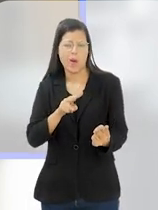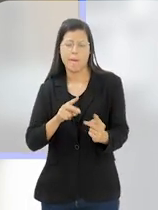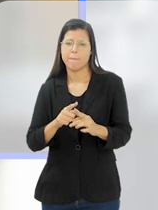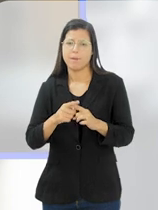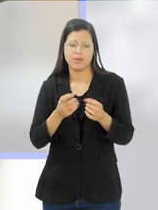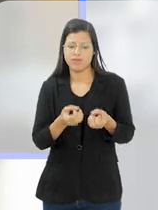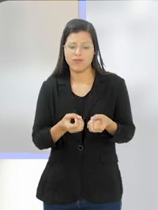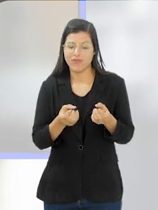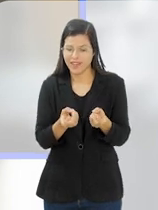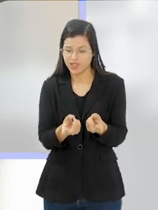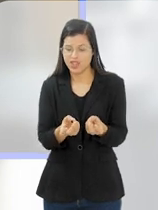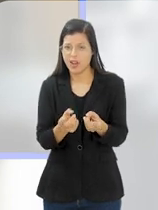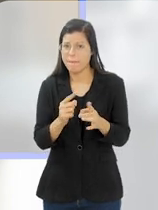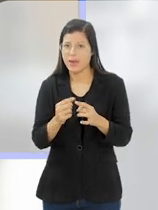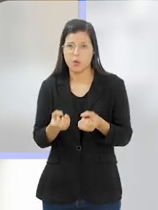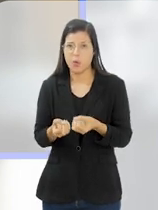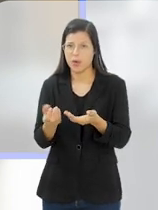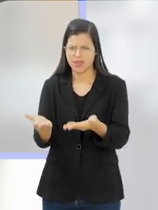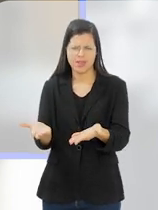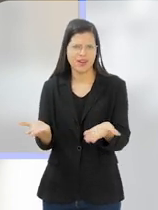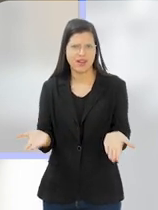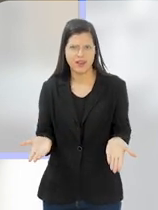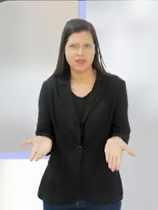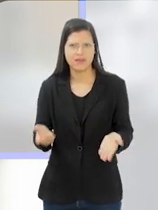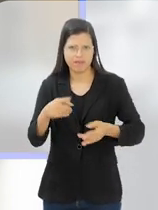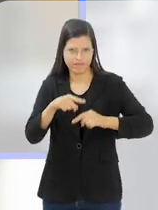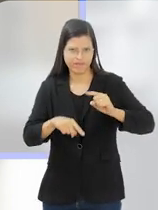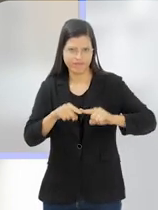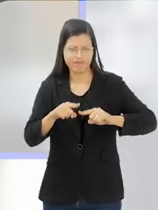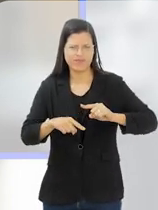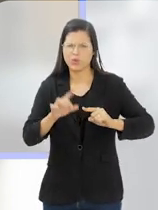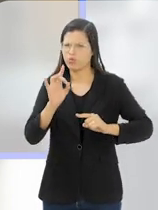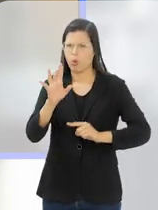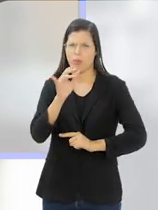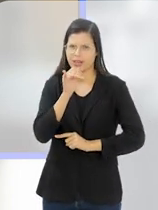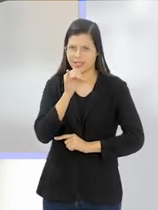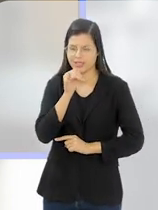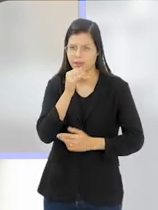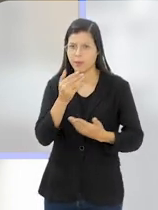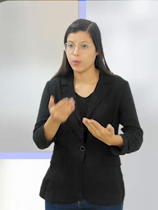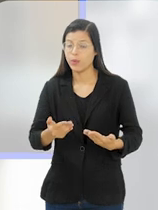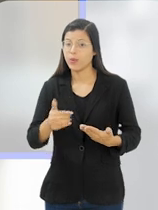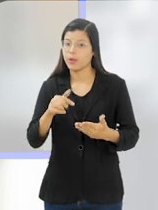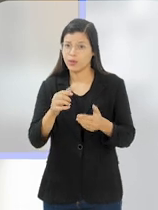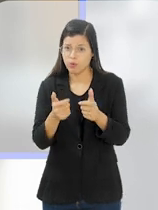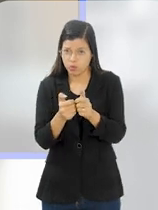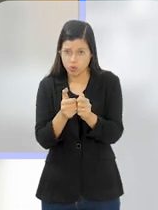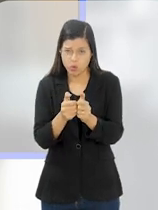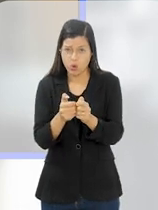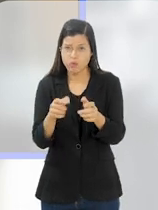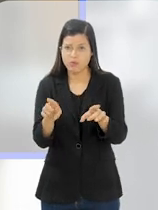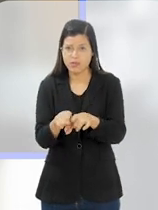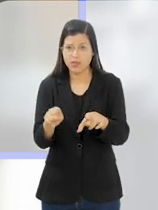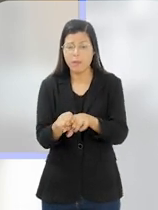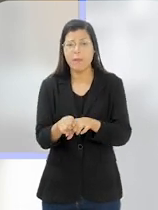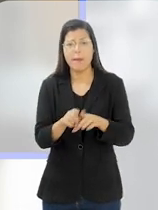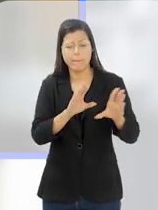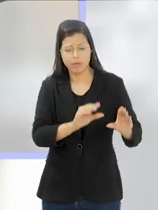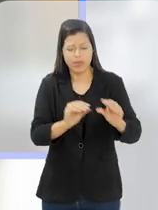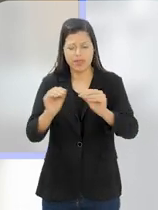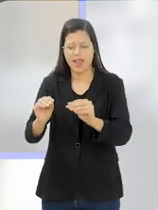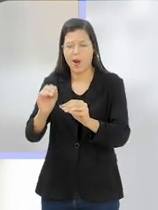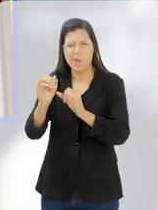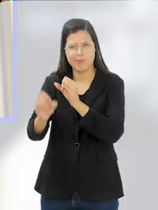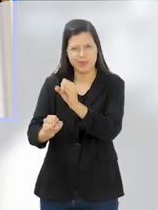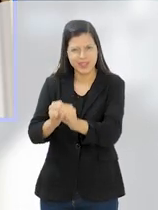as suas mercadorias, só para dar um pequeno exemplo, né? Então, os jogos de azar também migraram para o ambiente virtual, porque é